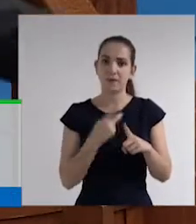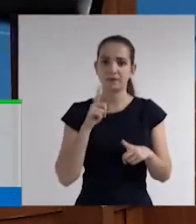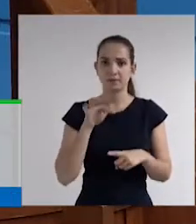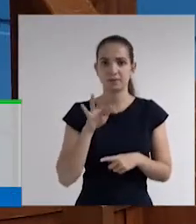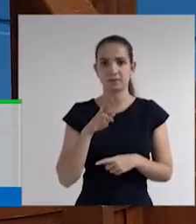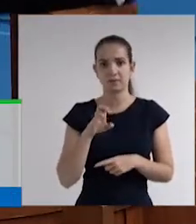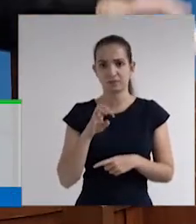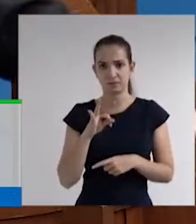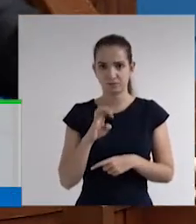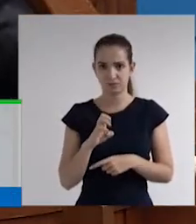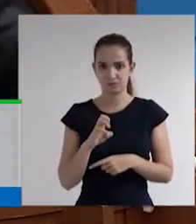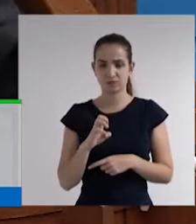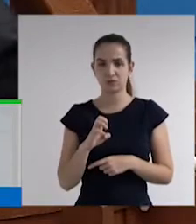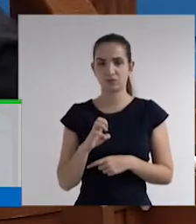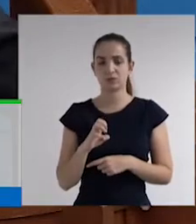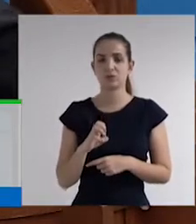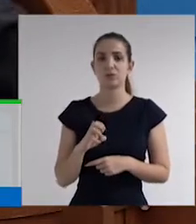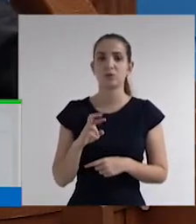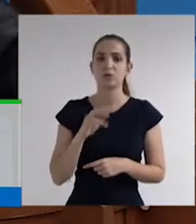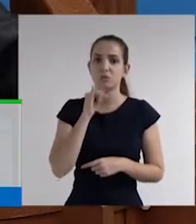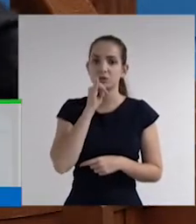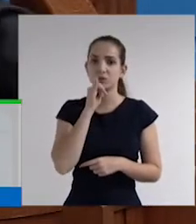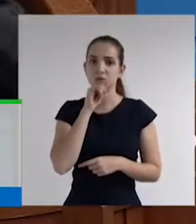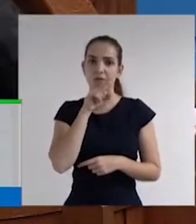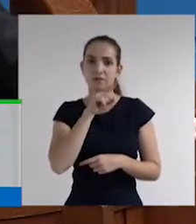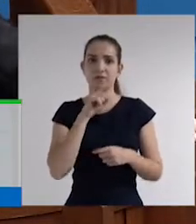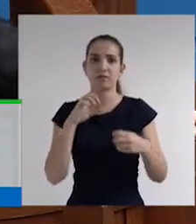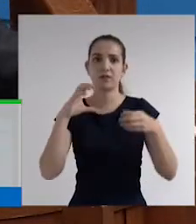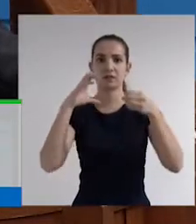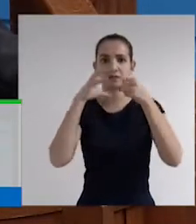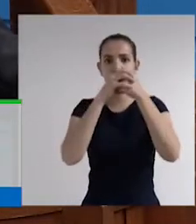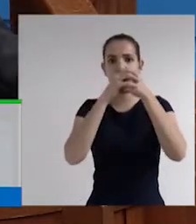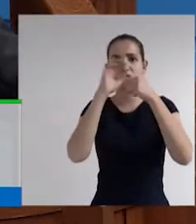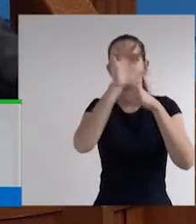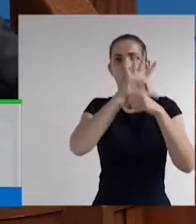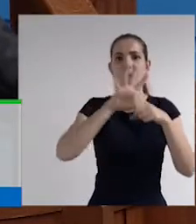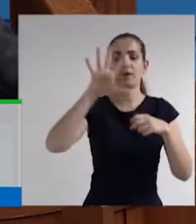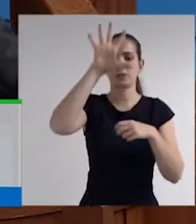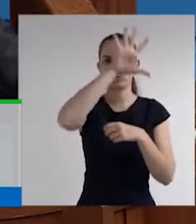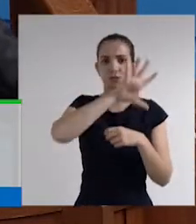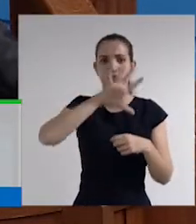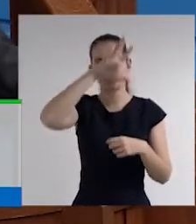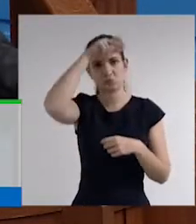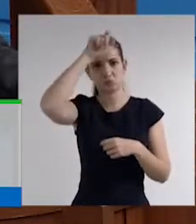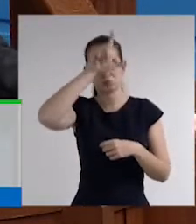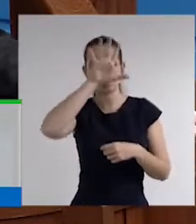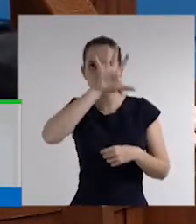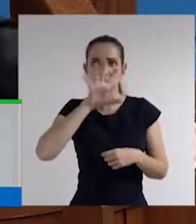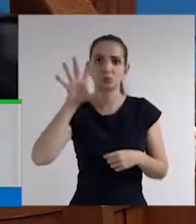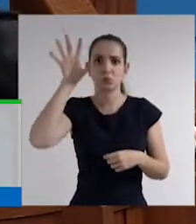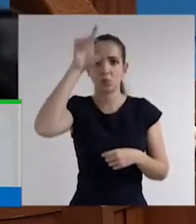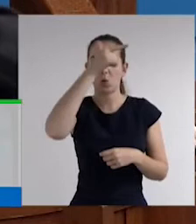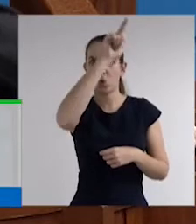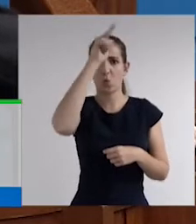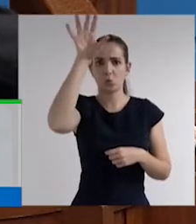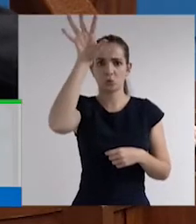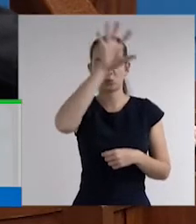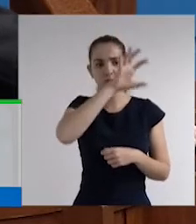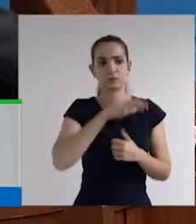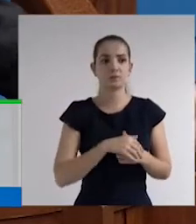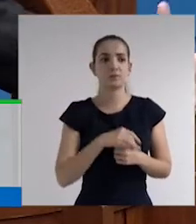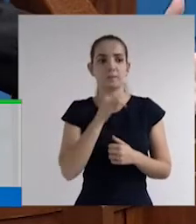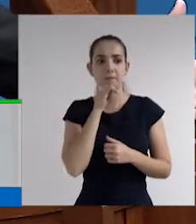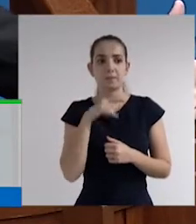regiões do Brasil, como era antigamente. Região Centro-Oeste tinha um valor de frete, certo? E aí tem o lucro do posto